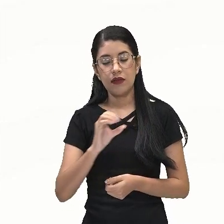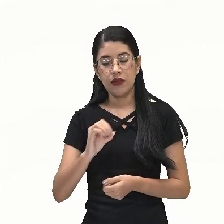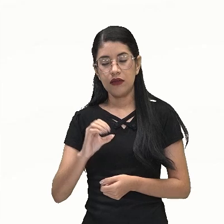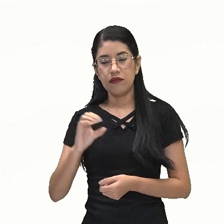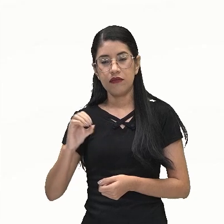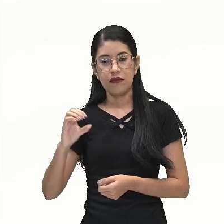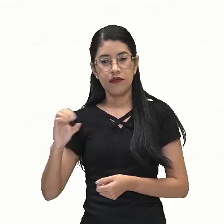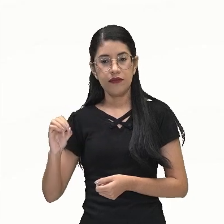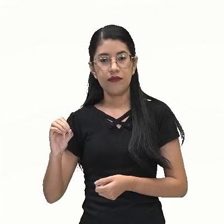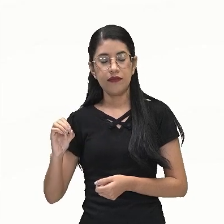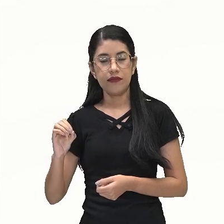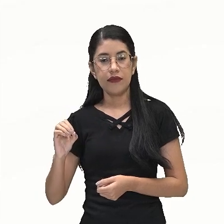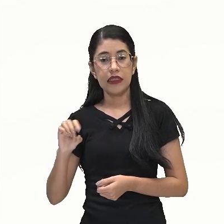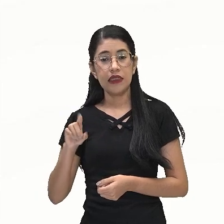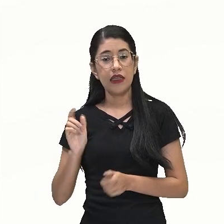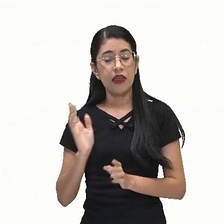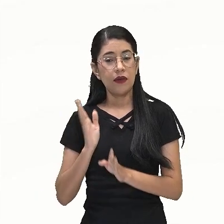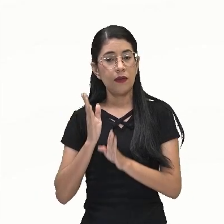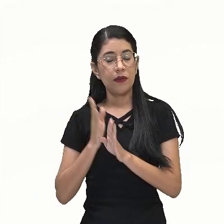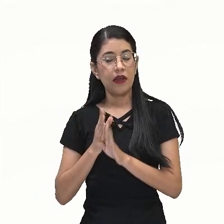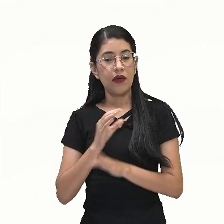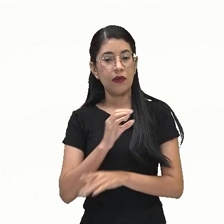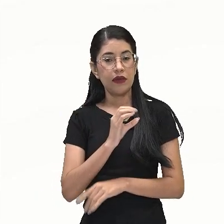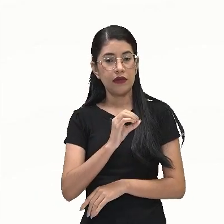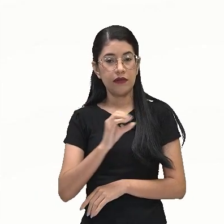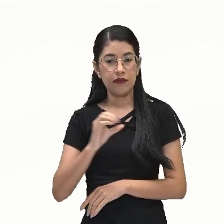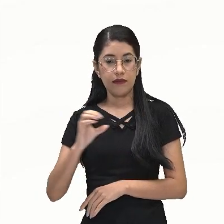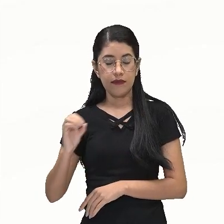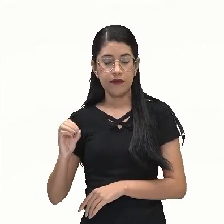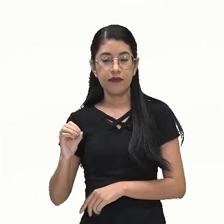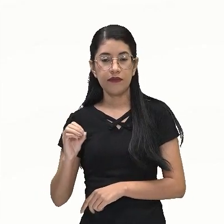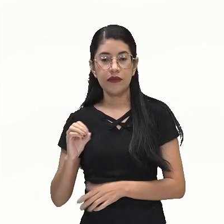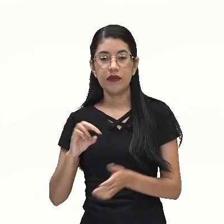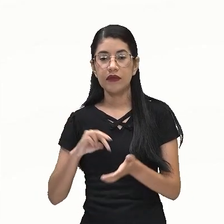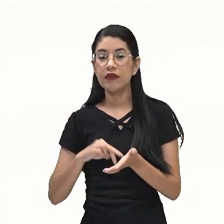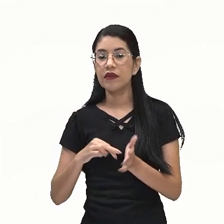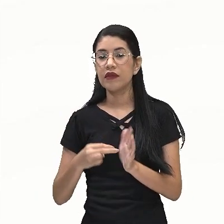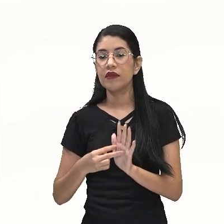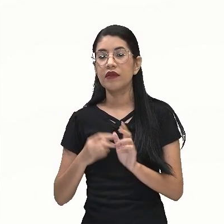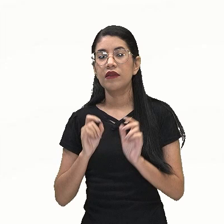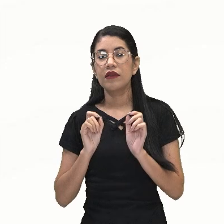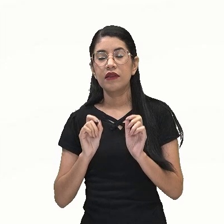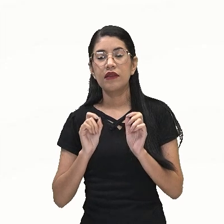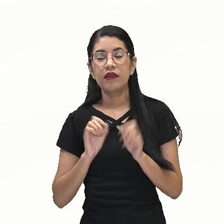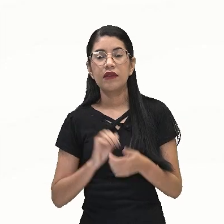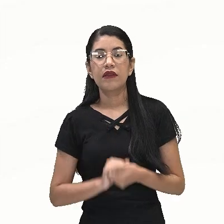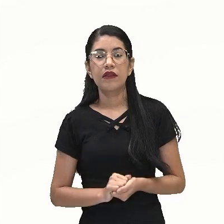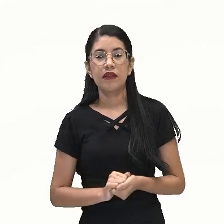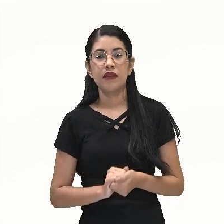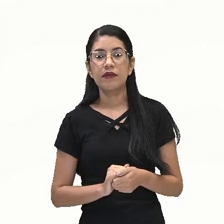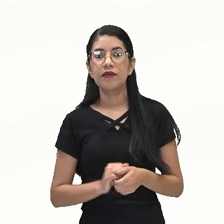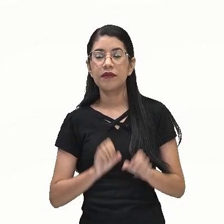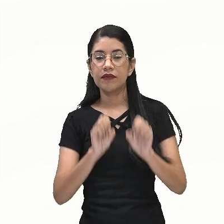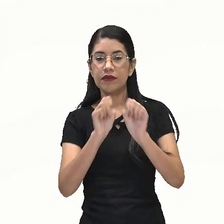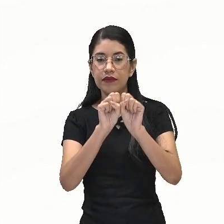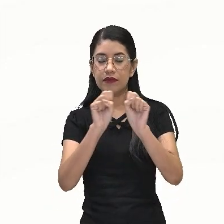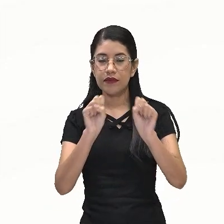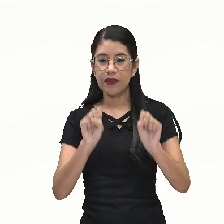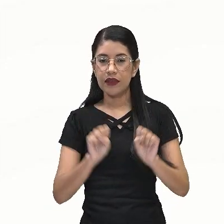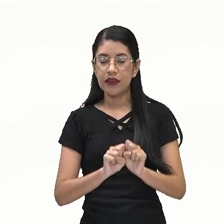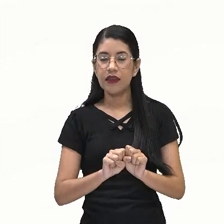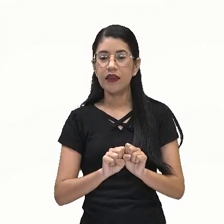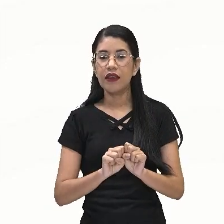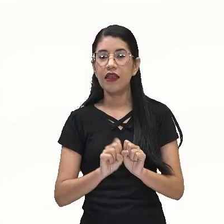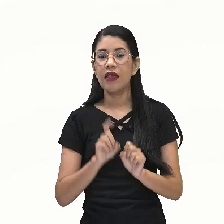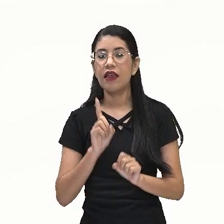Olha, se eu conseguir chegar em 0, 0 aí, então significa o quê? Que esse meu sistema, ele é